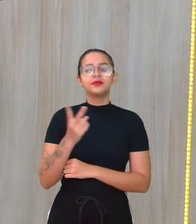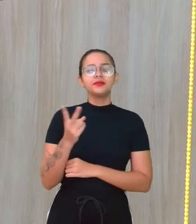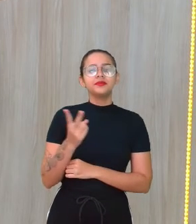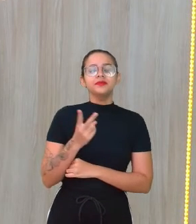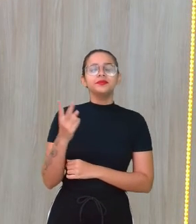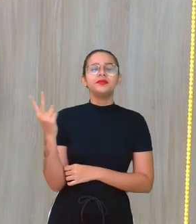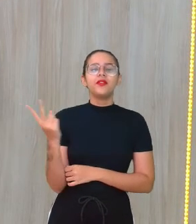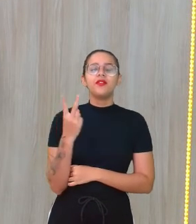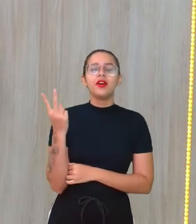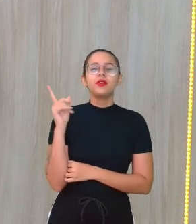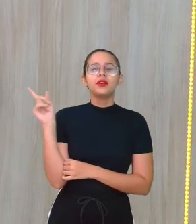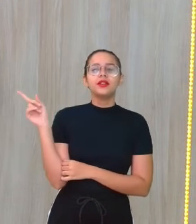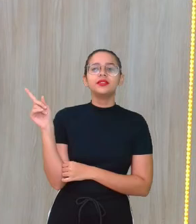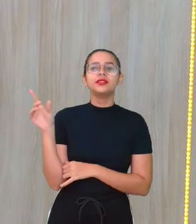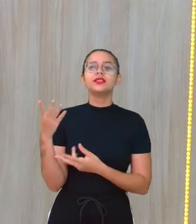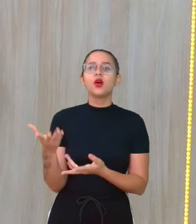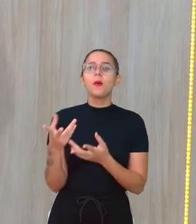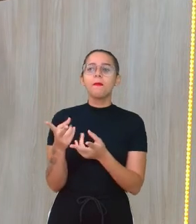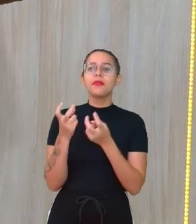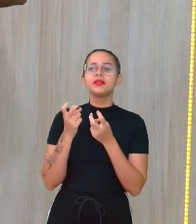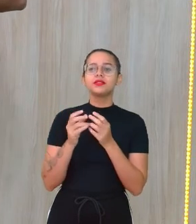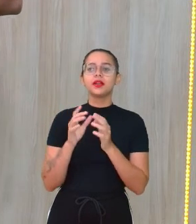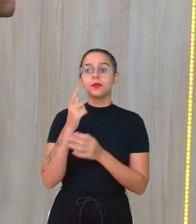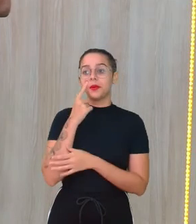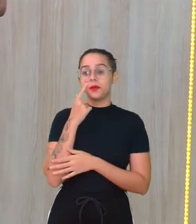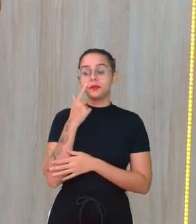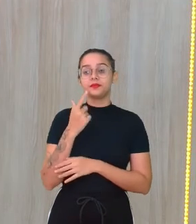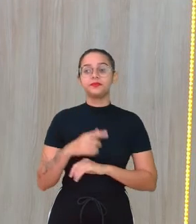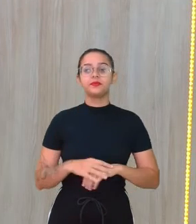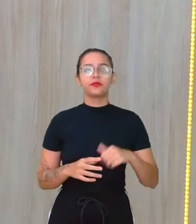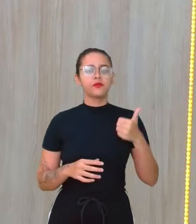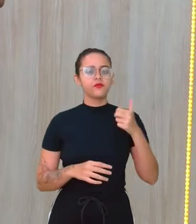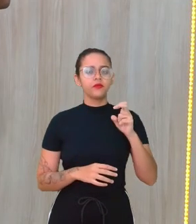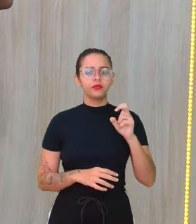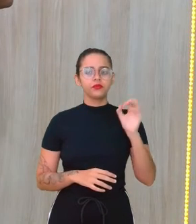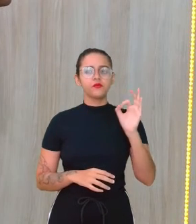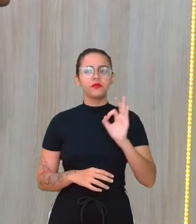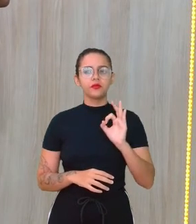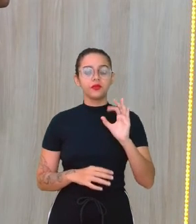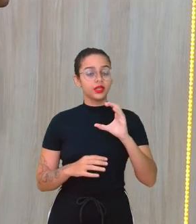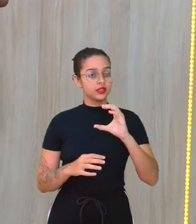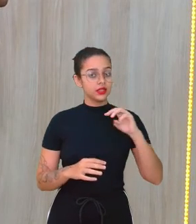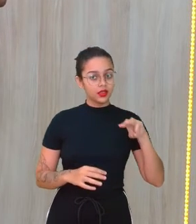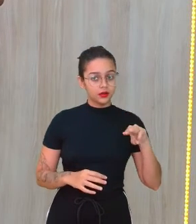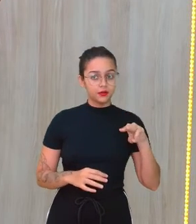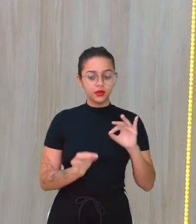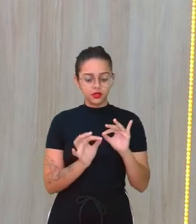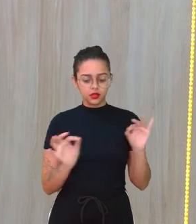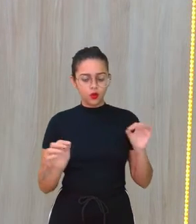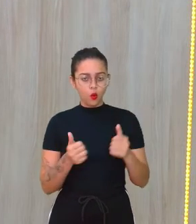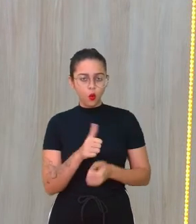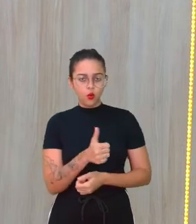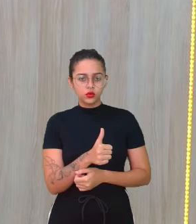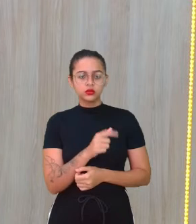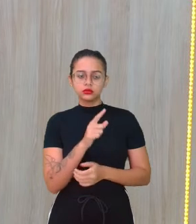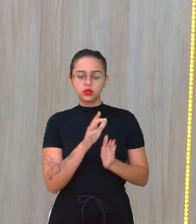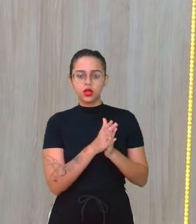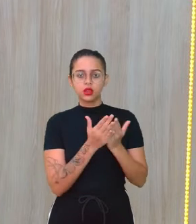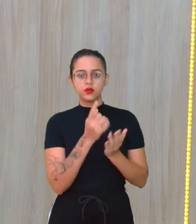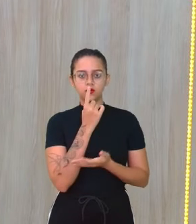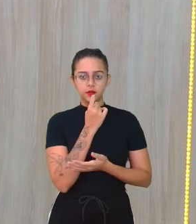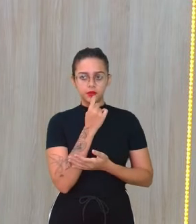esses valores aí, ó. Então, observa aí na tela que eu tenho 15 centímetros por 11 centímetros é aquele